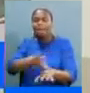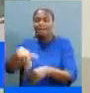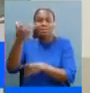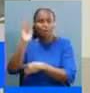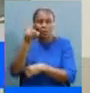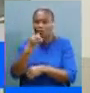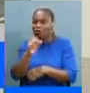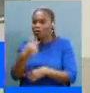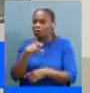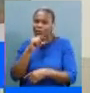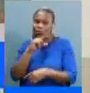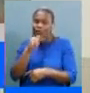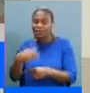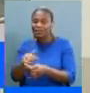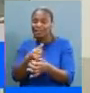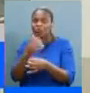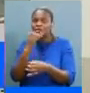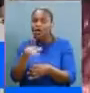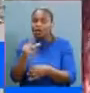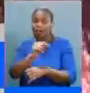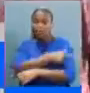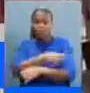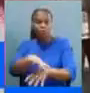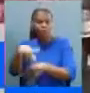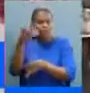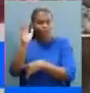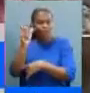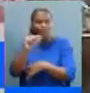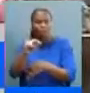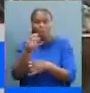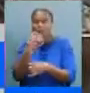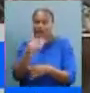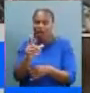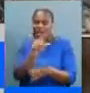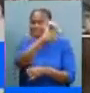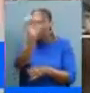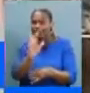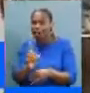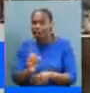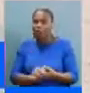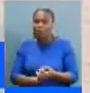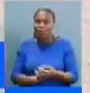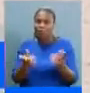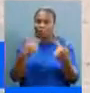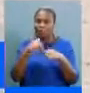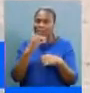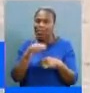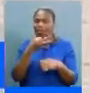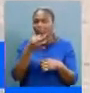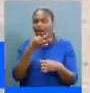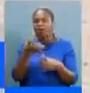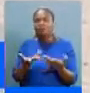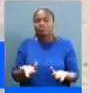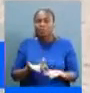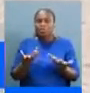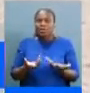não estaria disponível para estar no Sal e os deputados do Senegal também. A reunião do Sal versaria sobre questões de turismo na